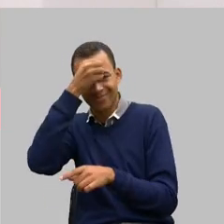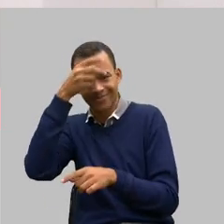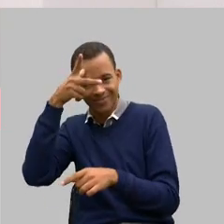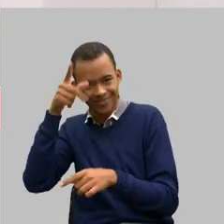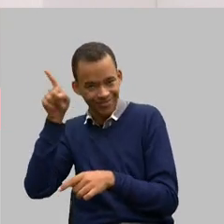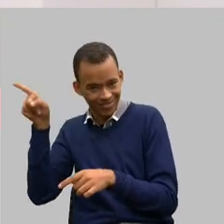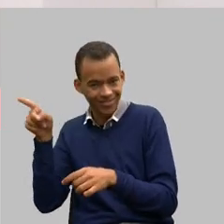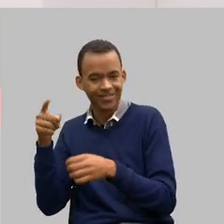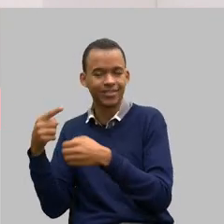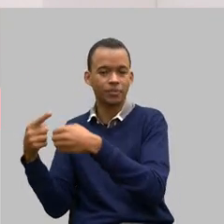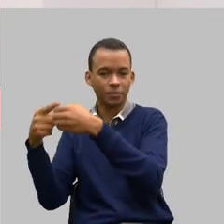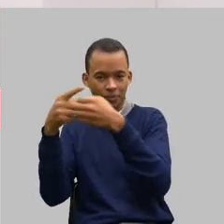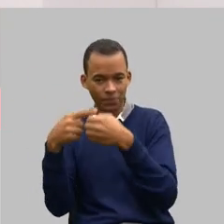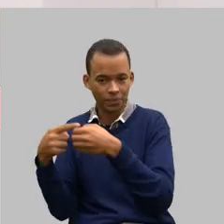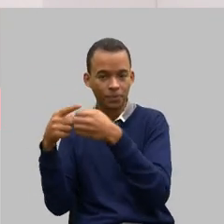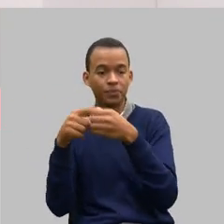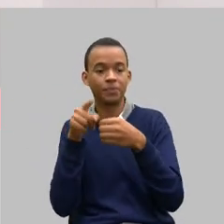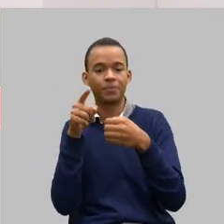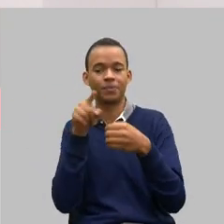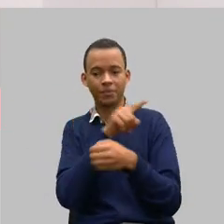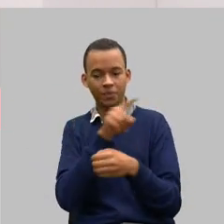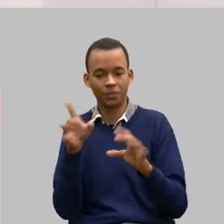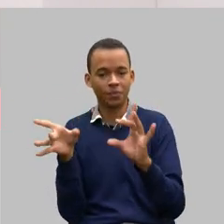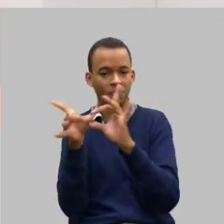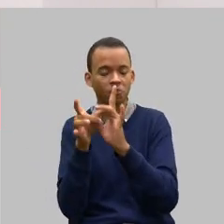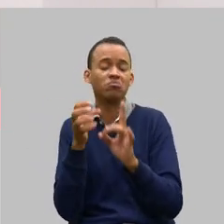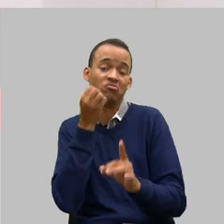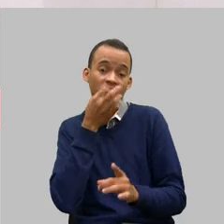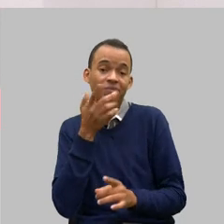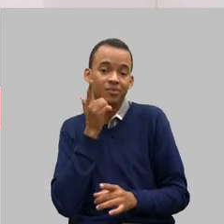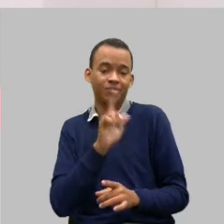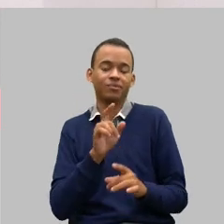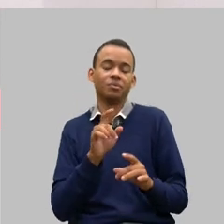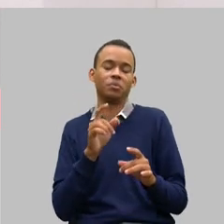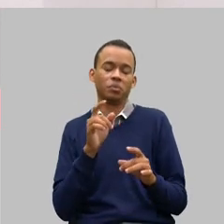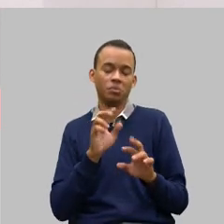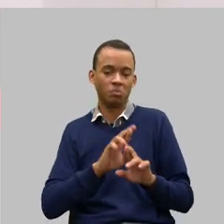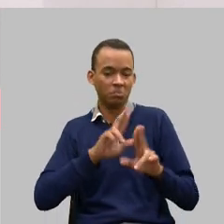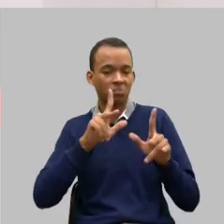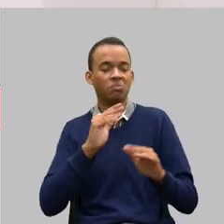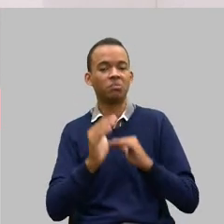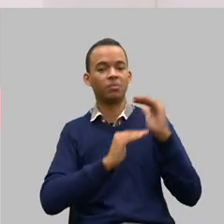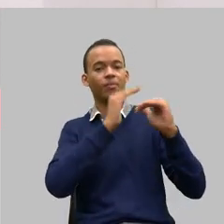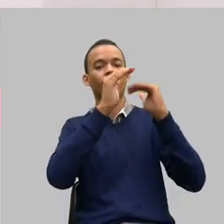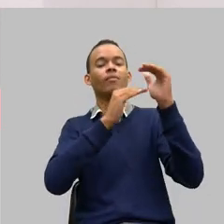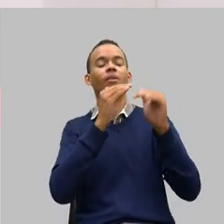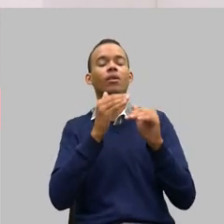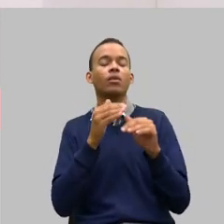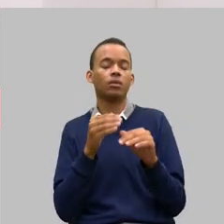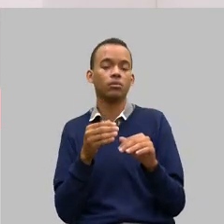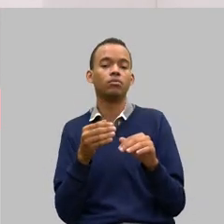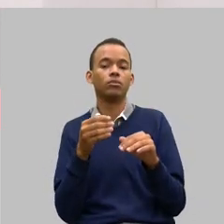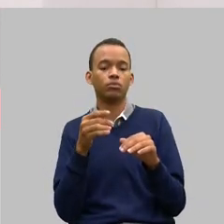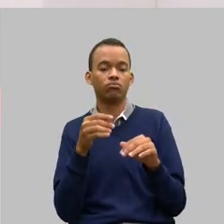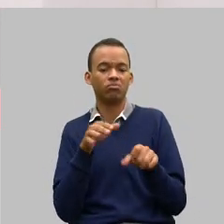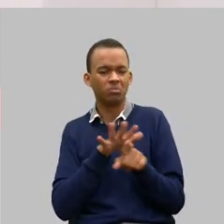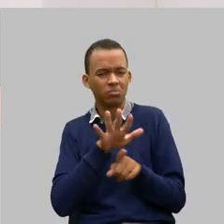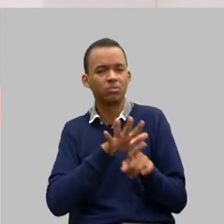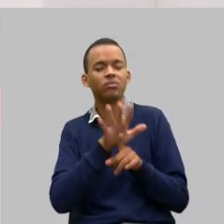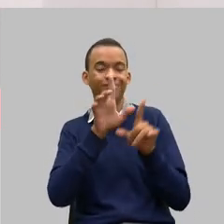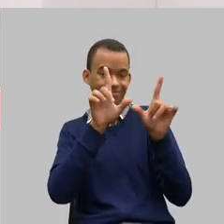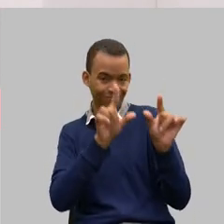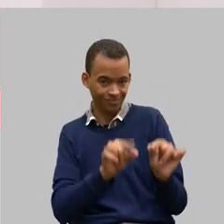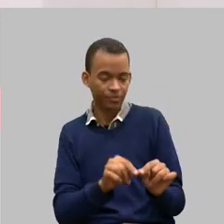Eh tira um pouco e desafoga um pouco as demandas tanto da cinfa quanto do Dr Mas sabendo da importância